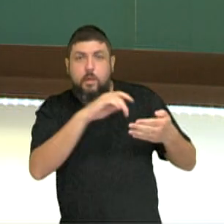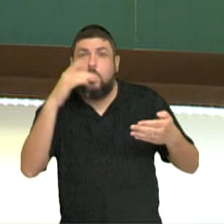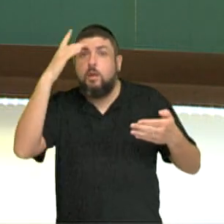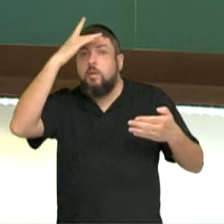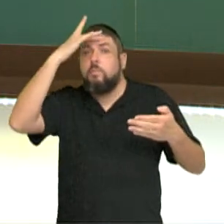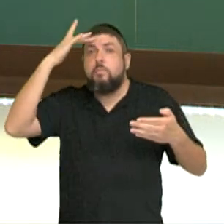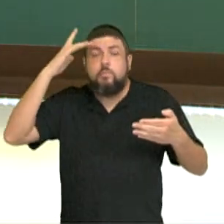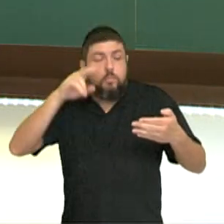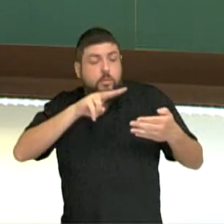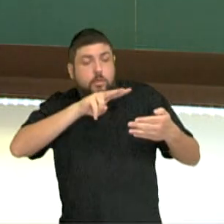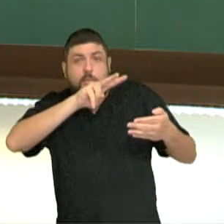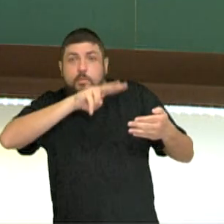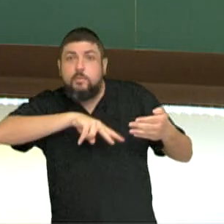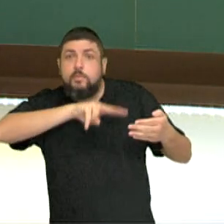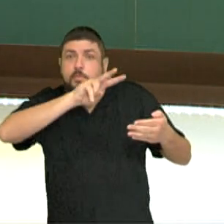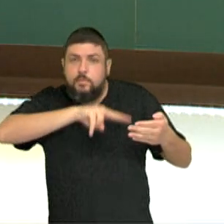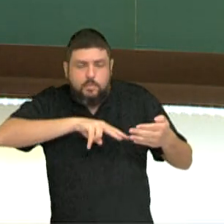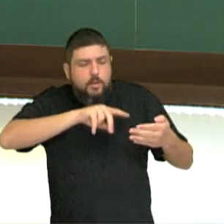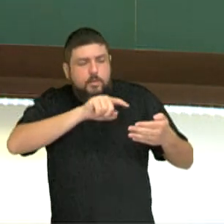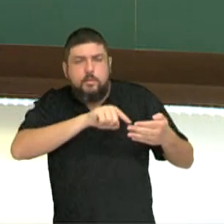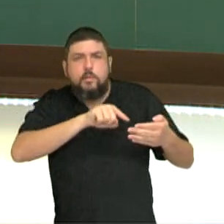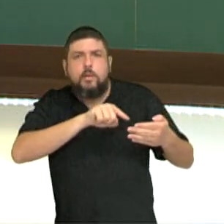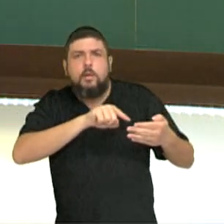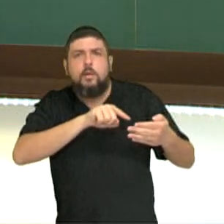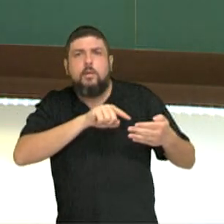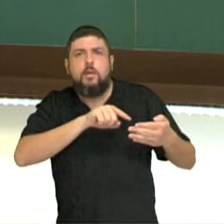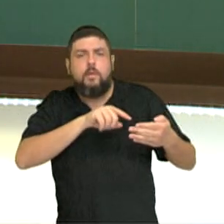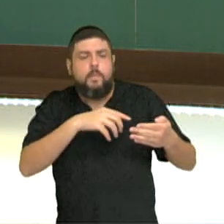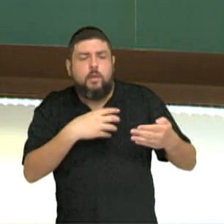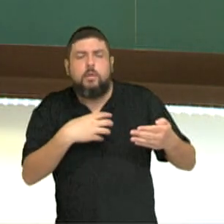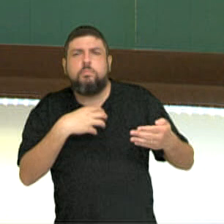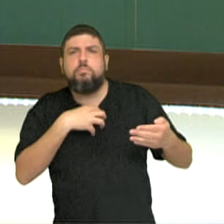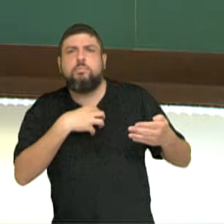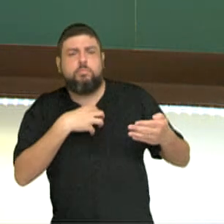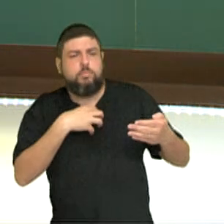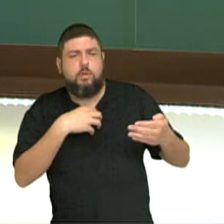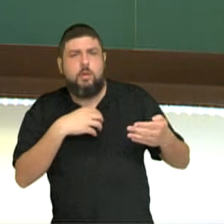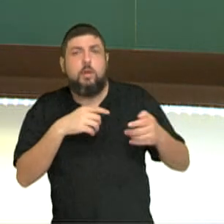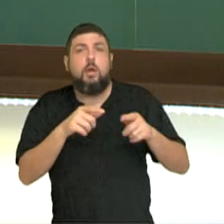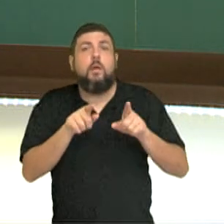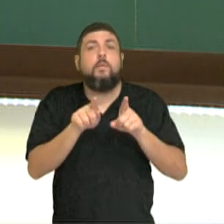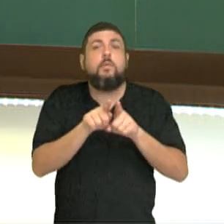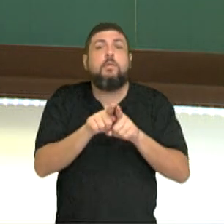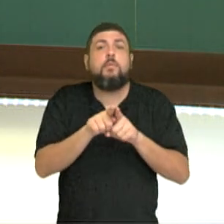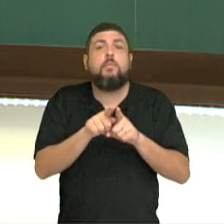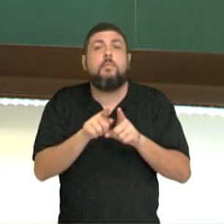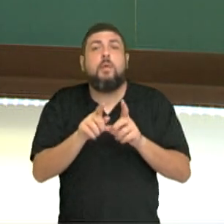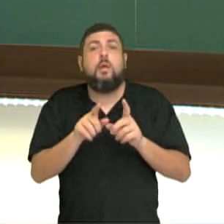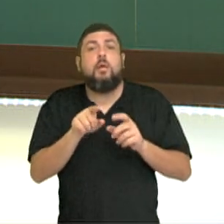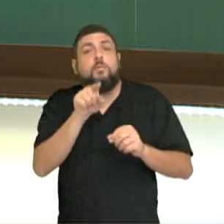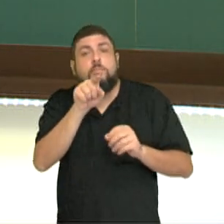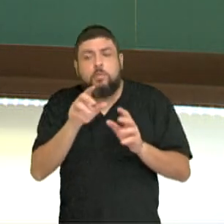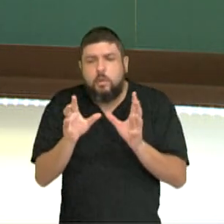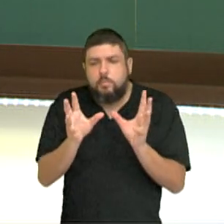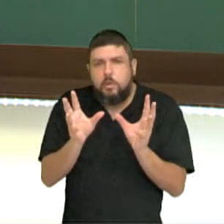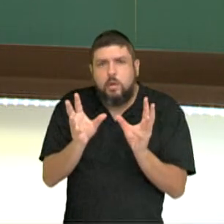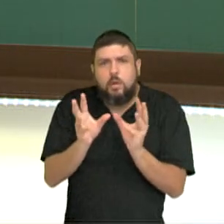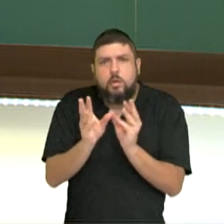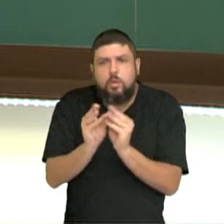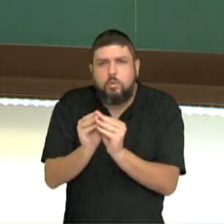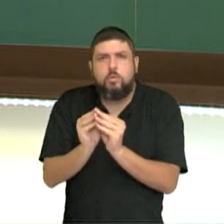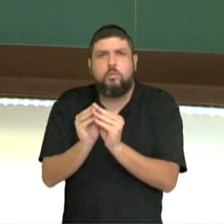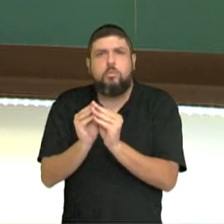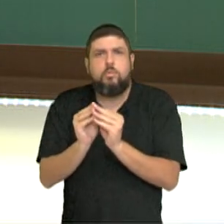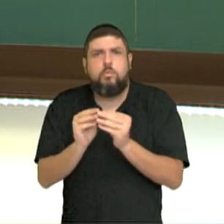que vai ser anunciado e também vai sintetizar e resumir, né, o que vai ser tratado de modo